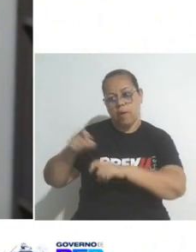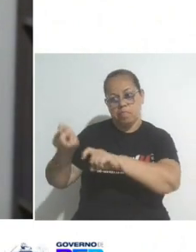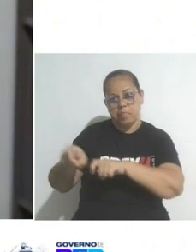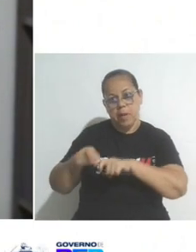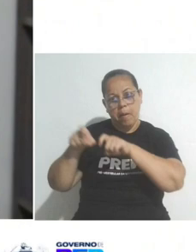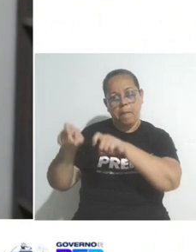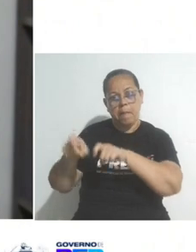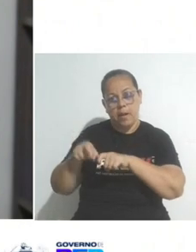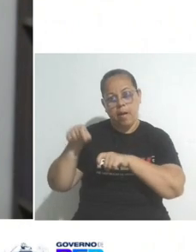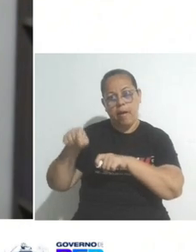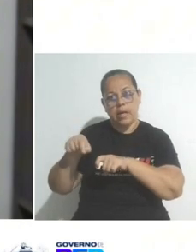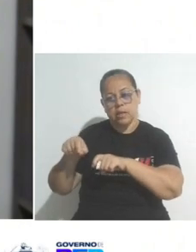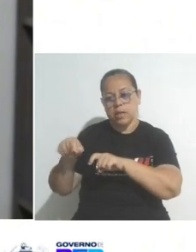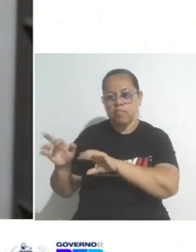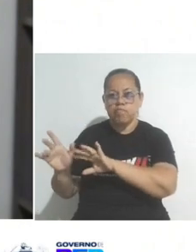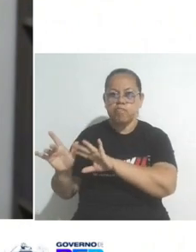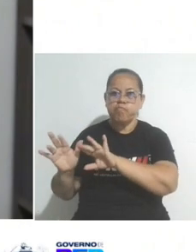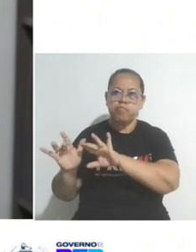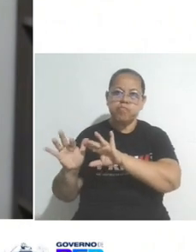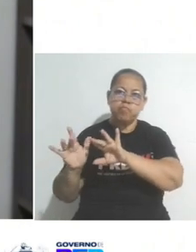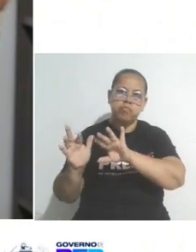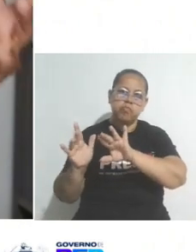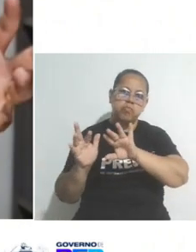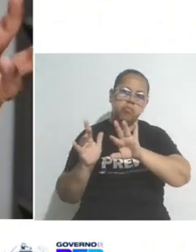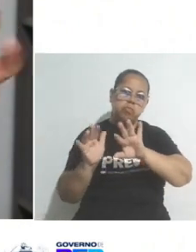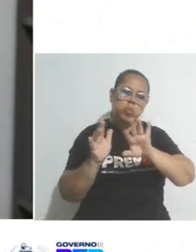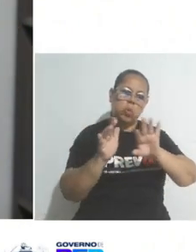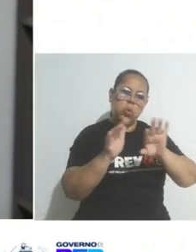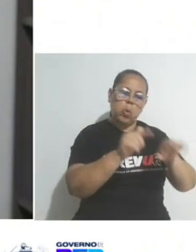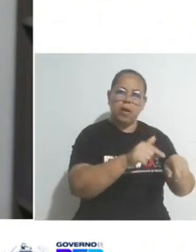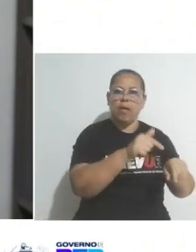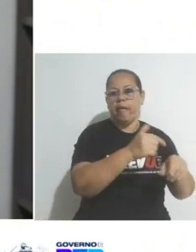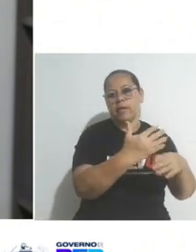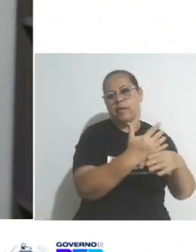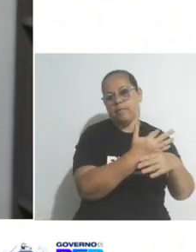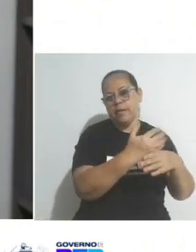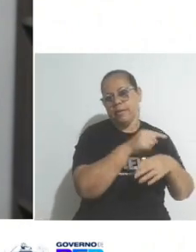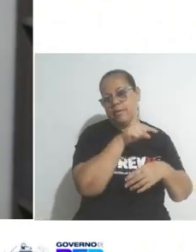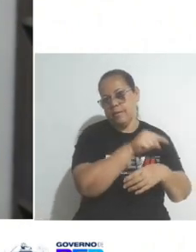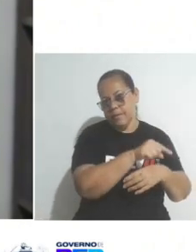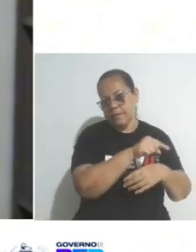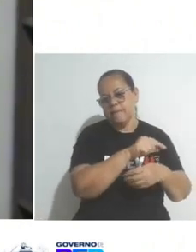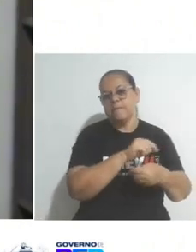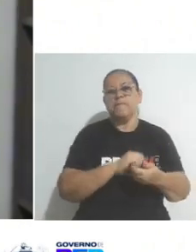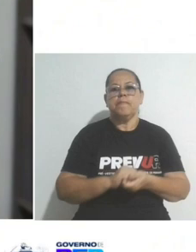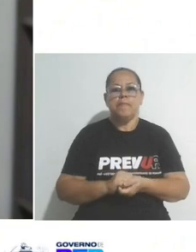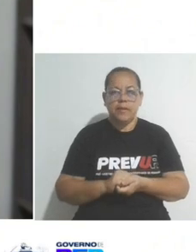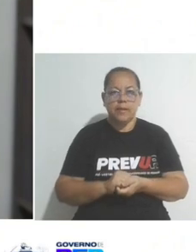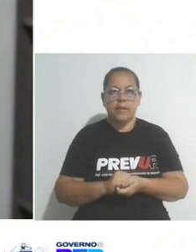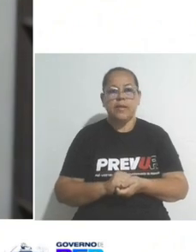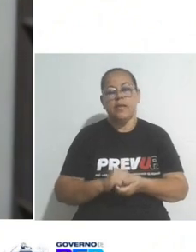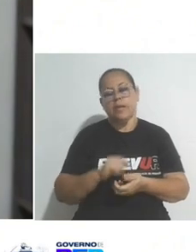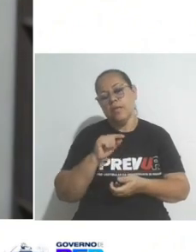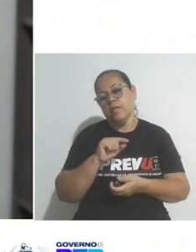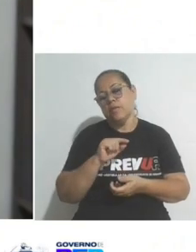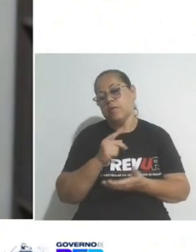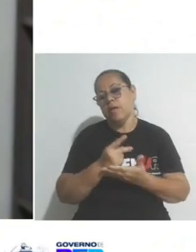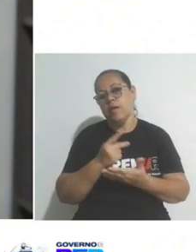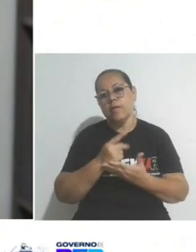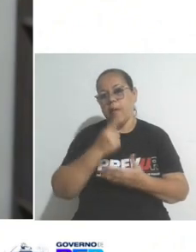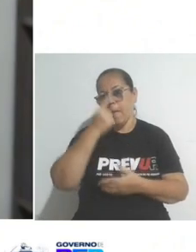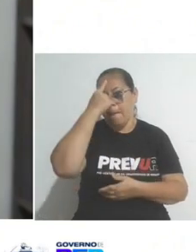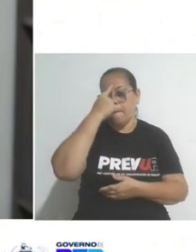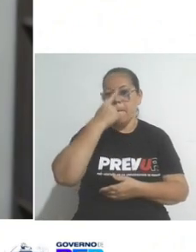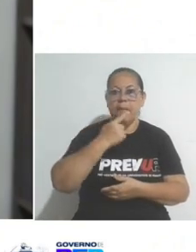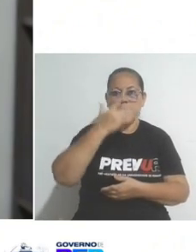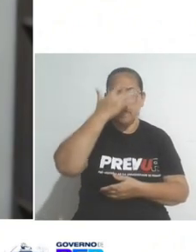campo se muda ao longo de um tempo para a cidade isso transiciona o perfil